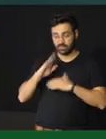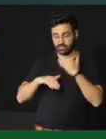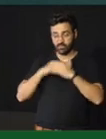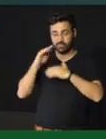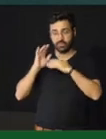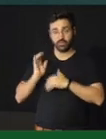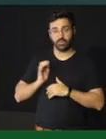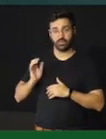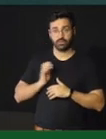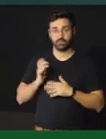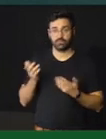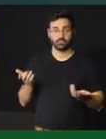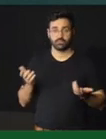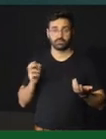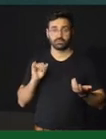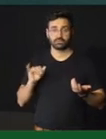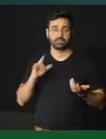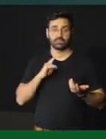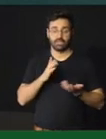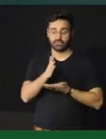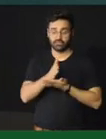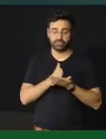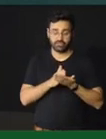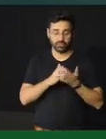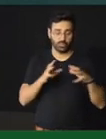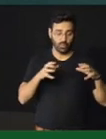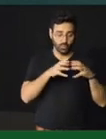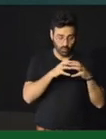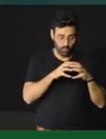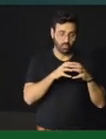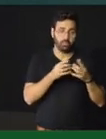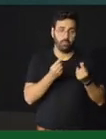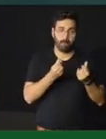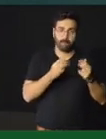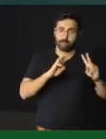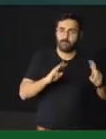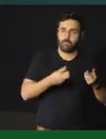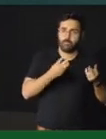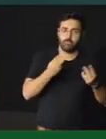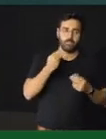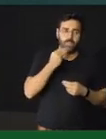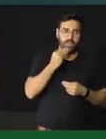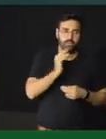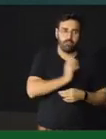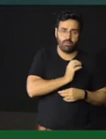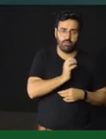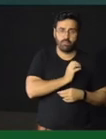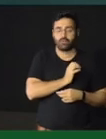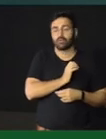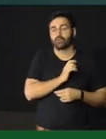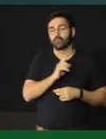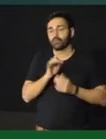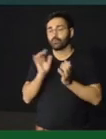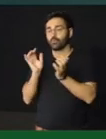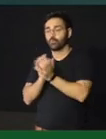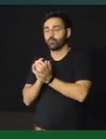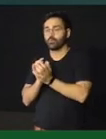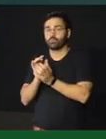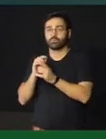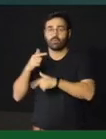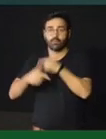dividido entre rentistas multimilionários e eh uma classe de